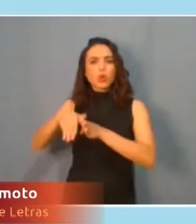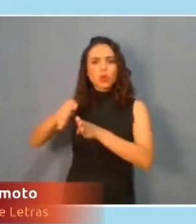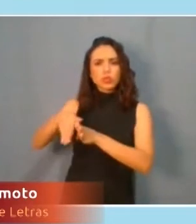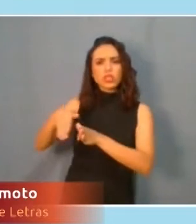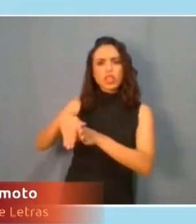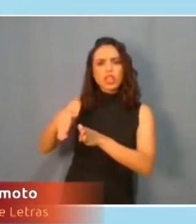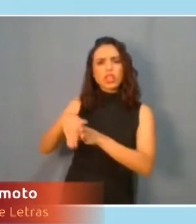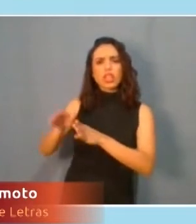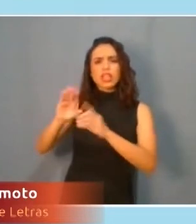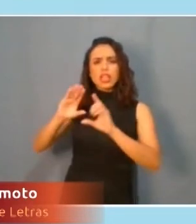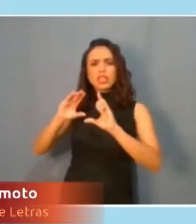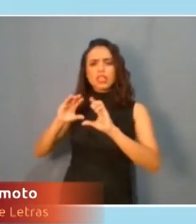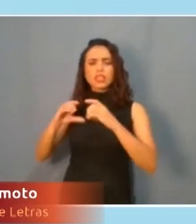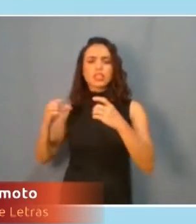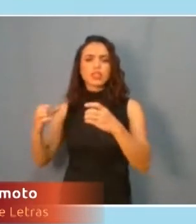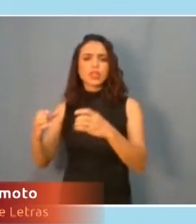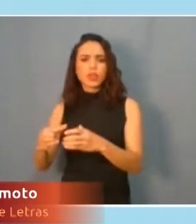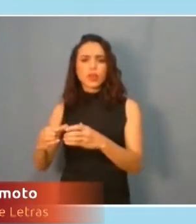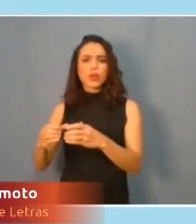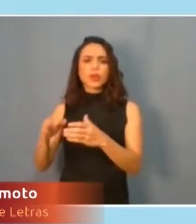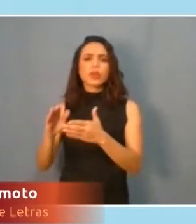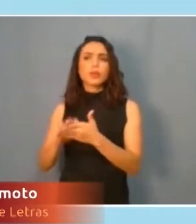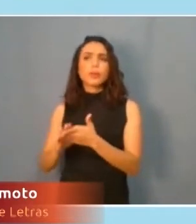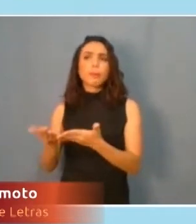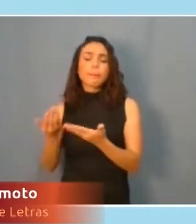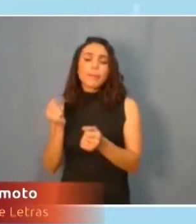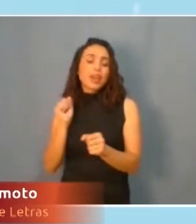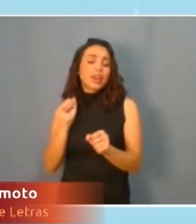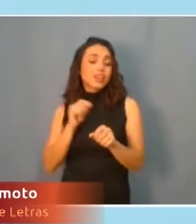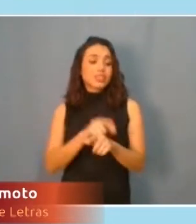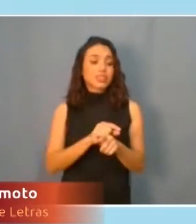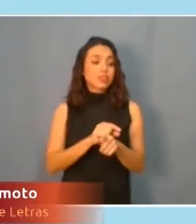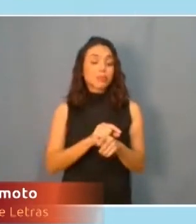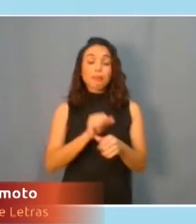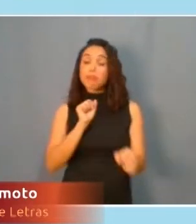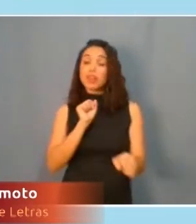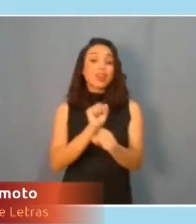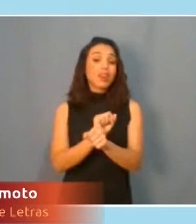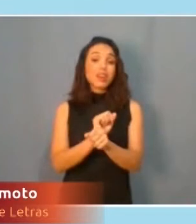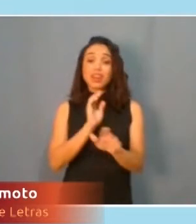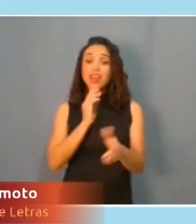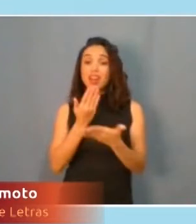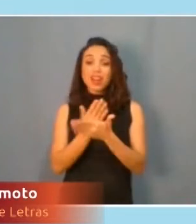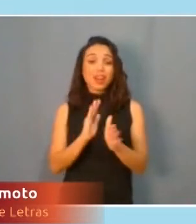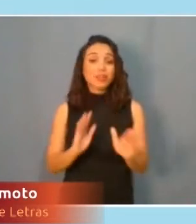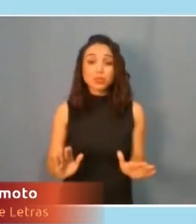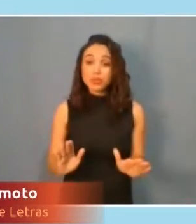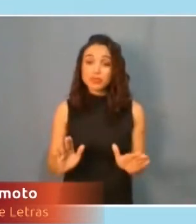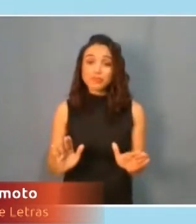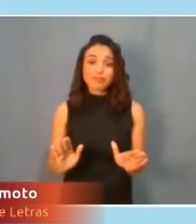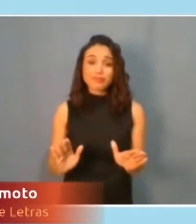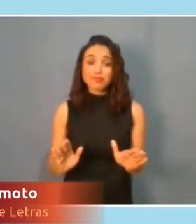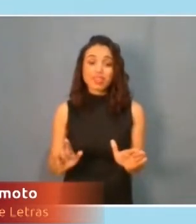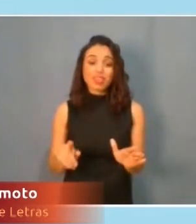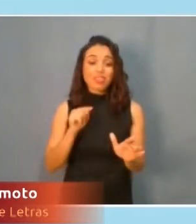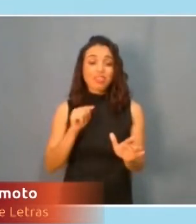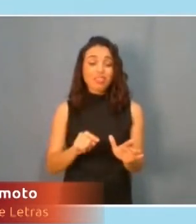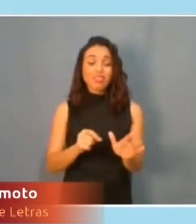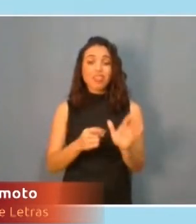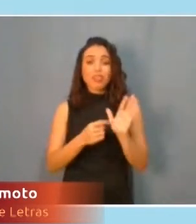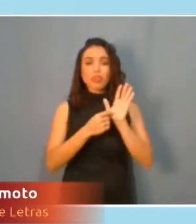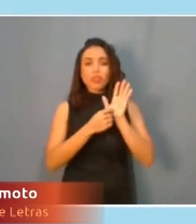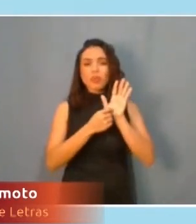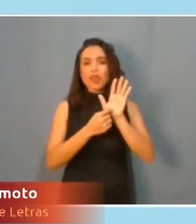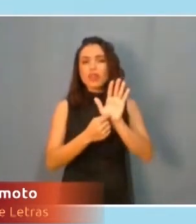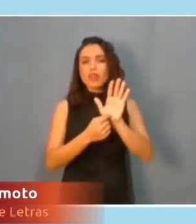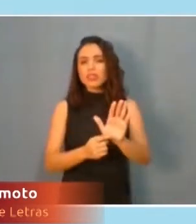ele parou de fazer parte dos conselhos da presidência da República. Então, isso mostra que o combate à fome e à pobreza